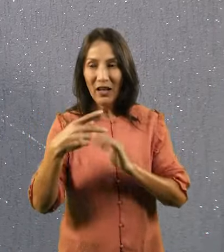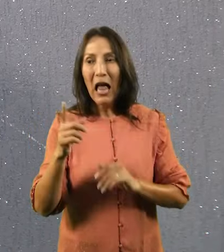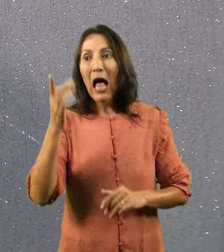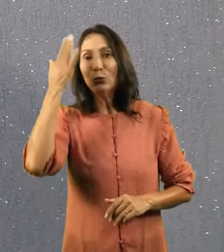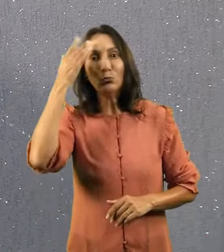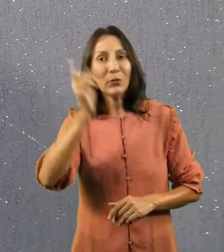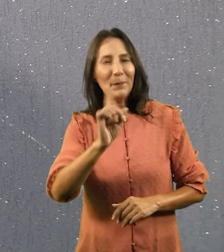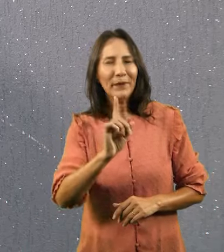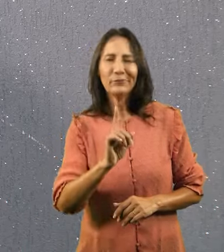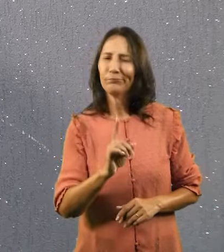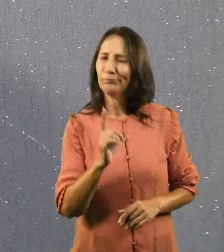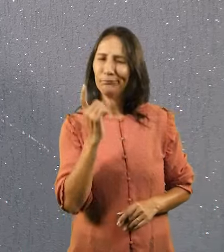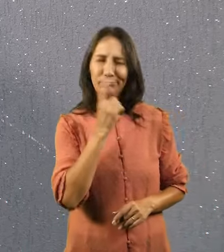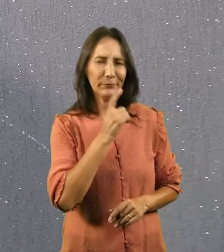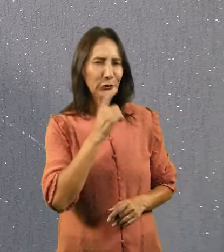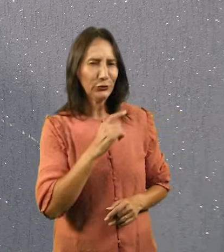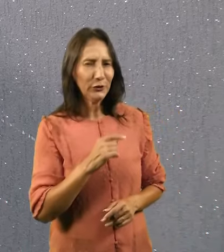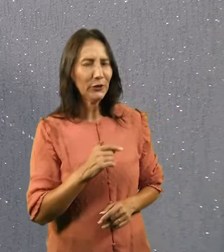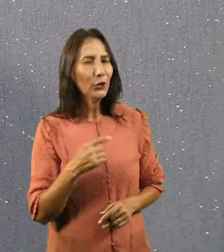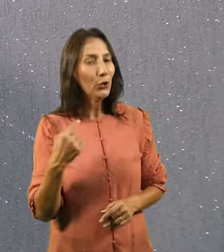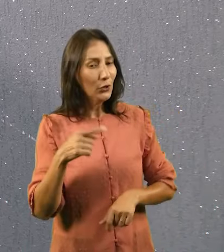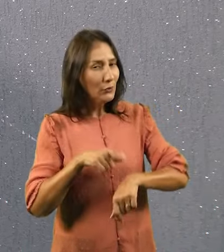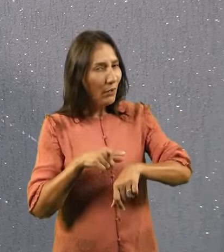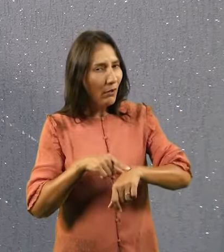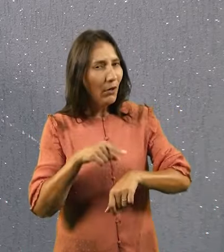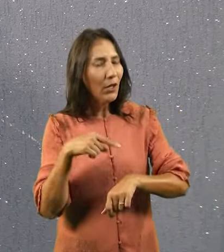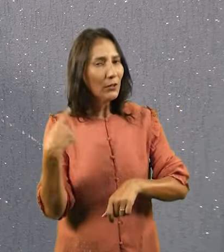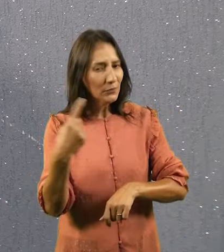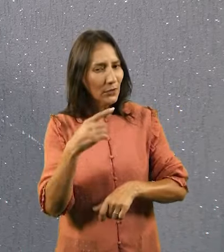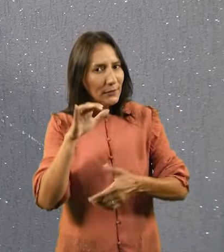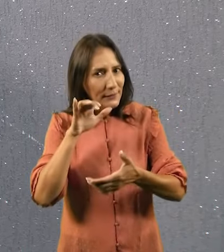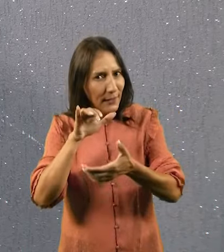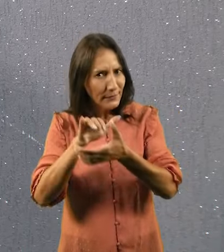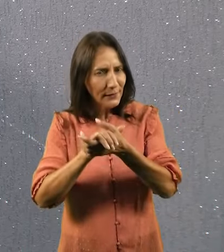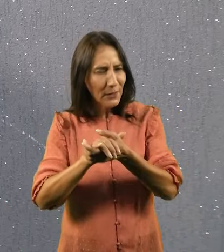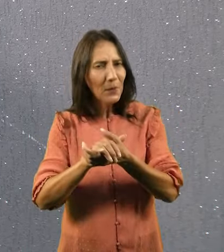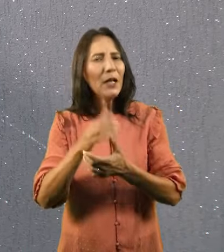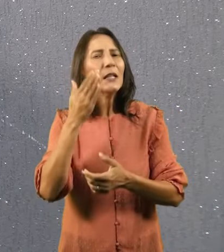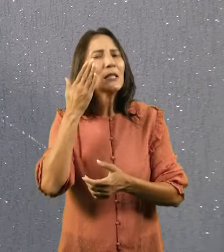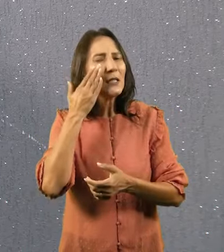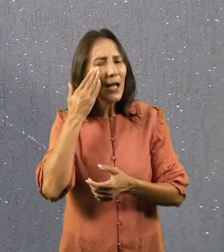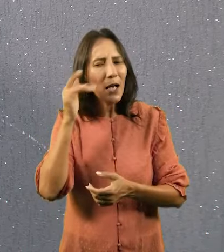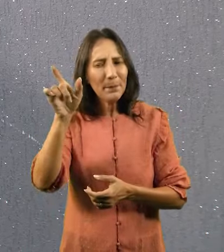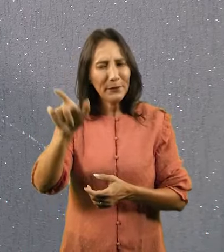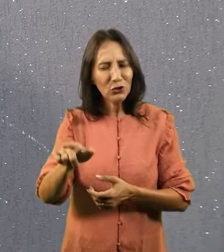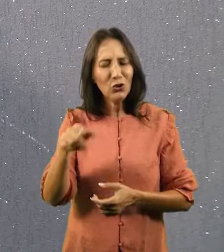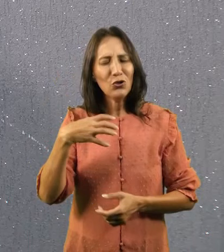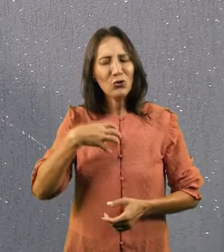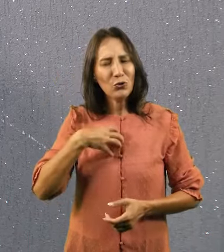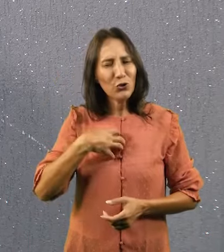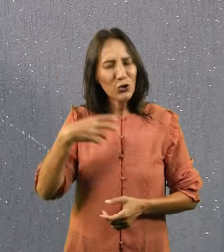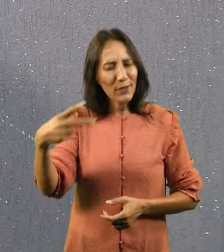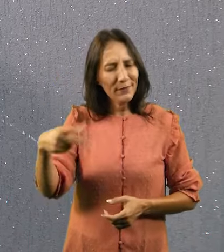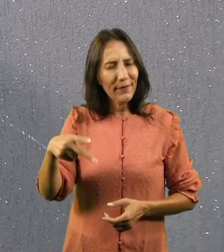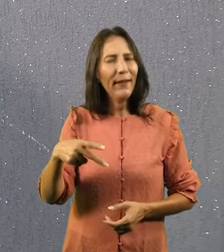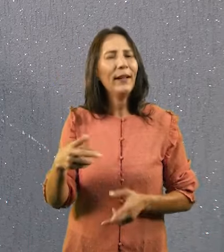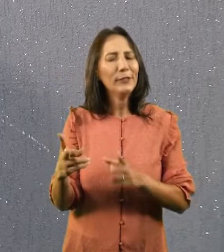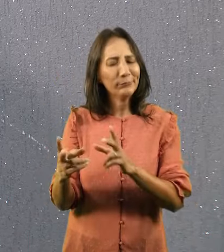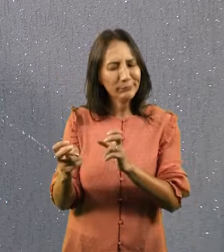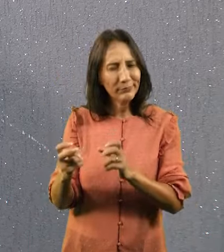nos casamos, nós sabemos com quem estamos casando, nós sabemos quem é a pessoa, nós sabemos o jeito dele ser ou dela, o que